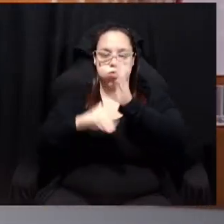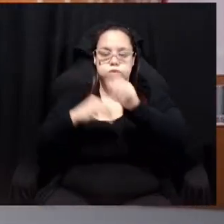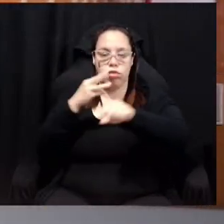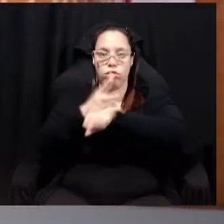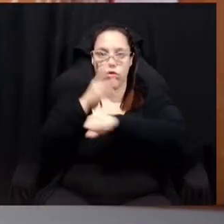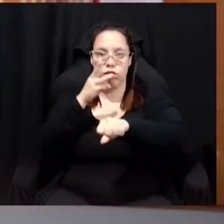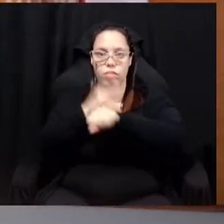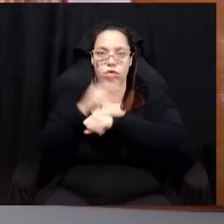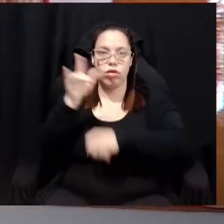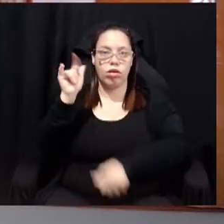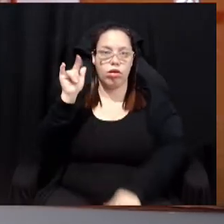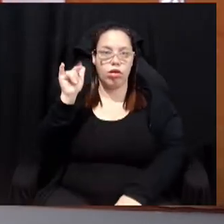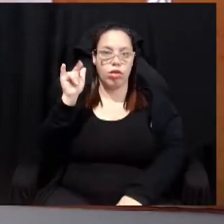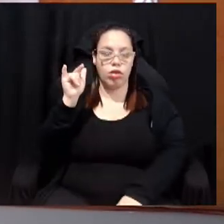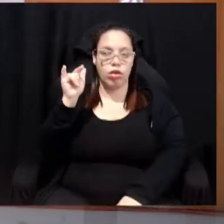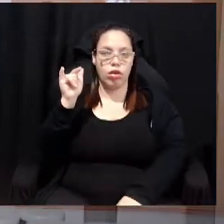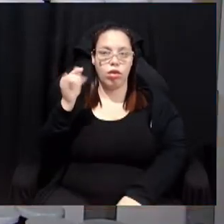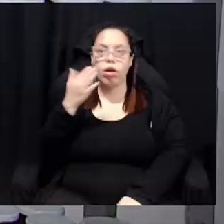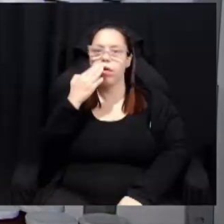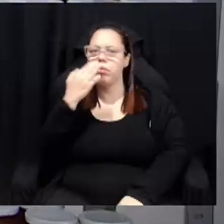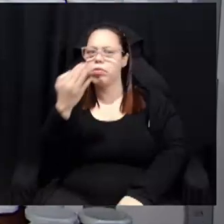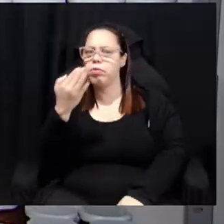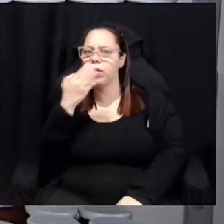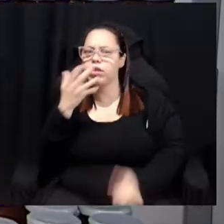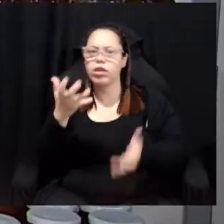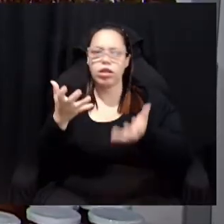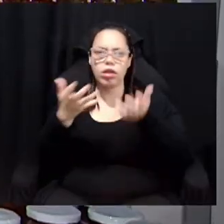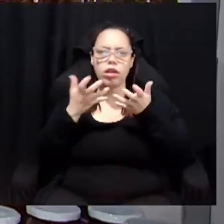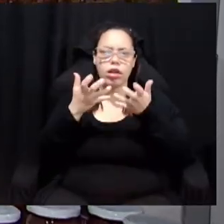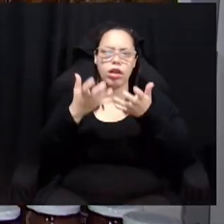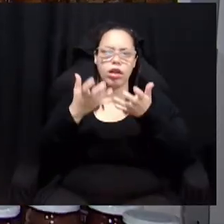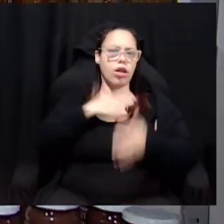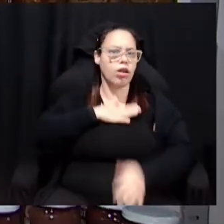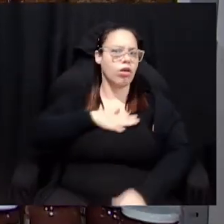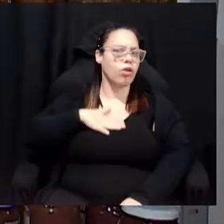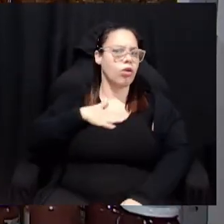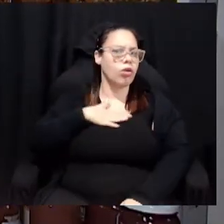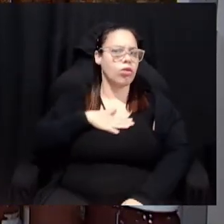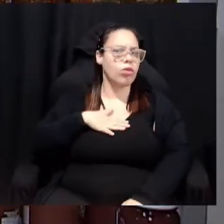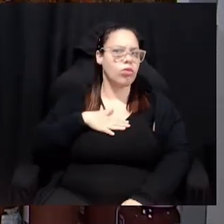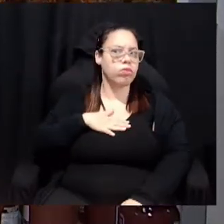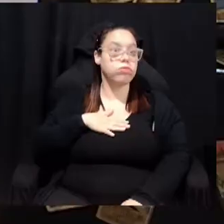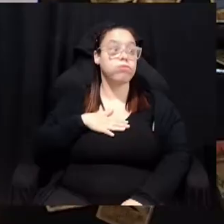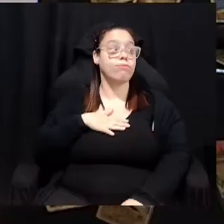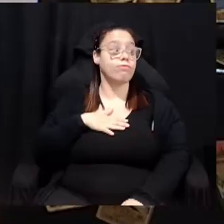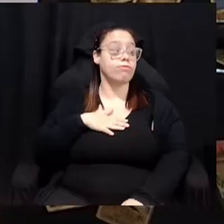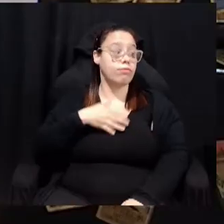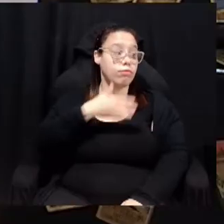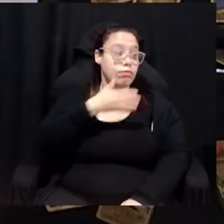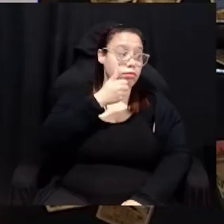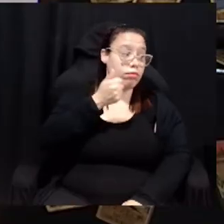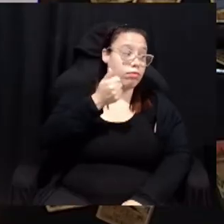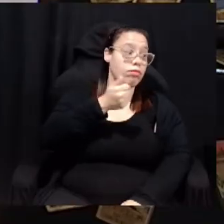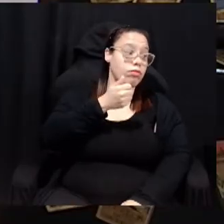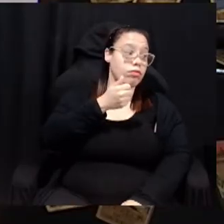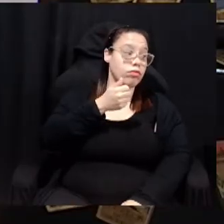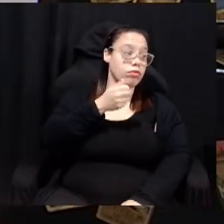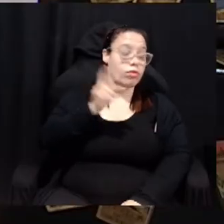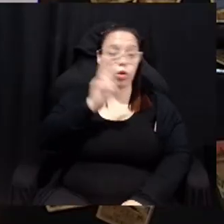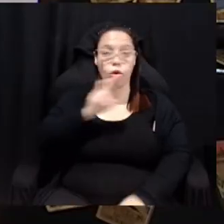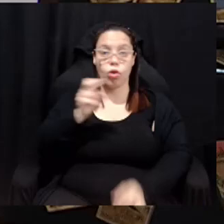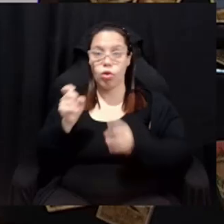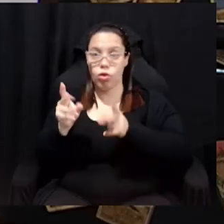começaram a pedir, querer, gostar, e isso foi aguçando, né, o paladar delas, e começamos a vender para